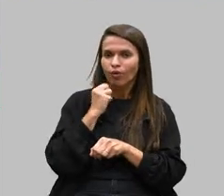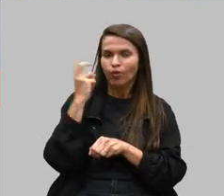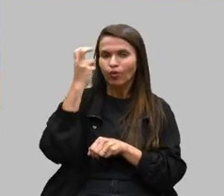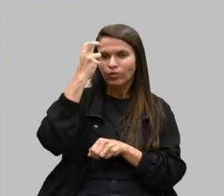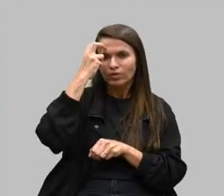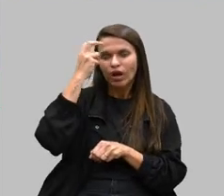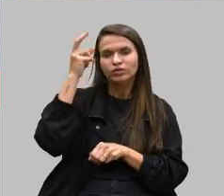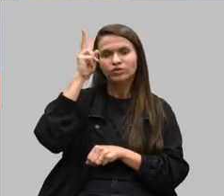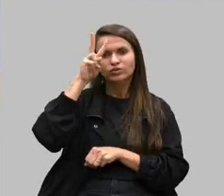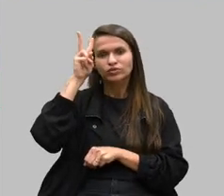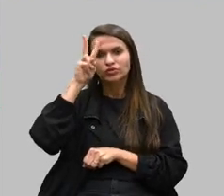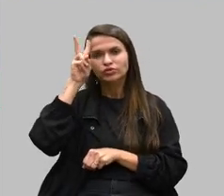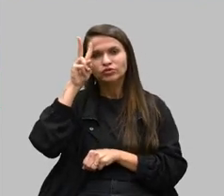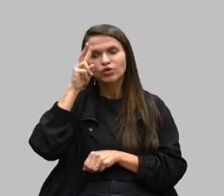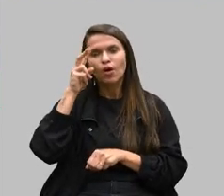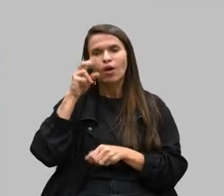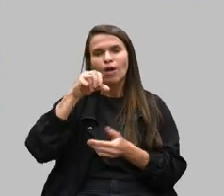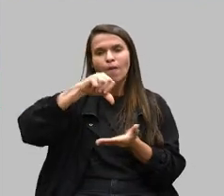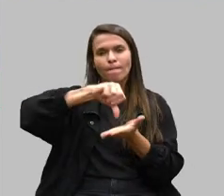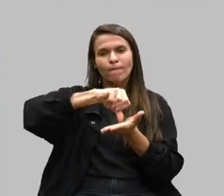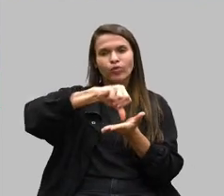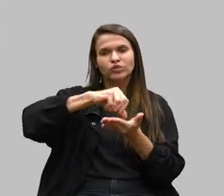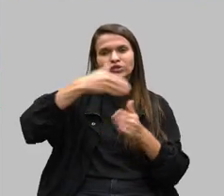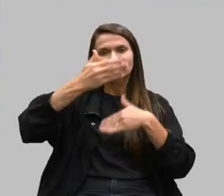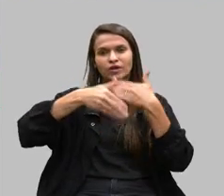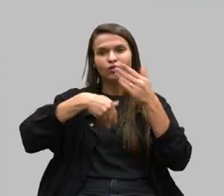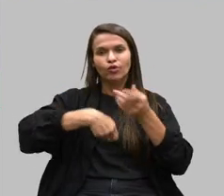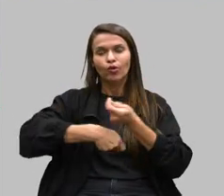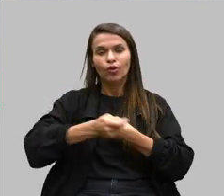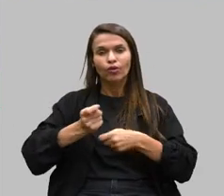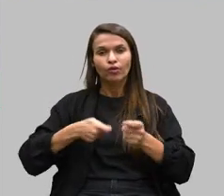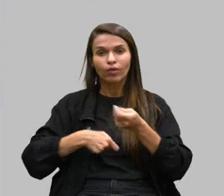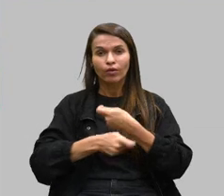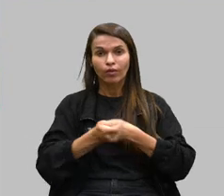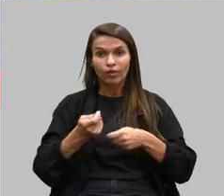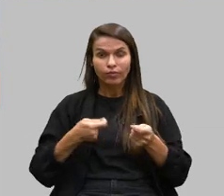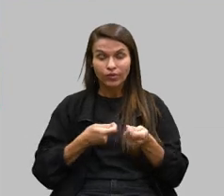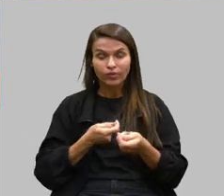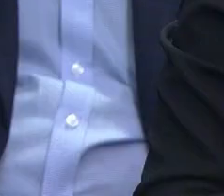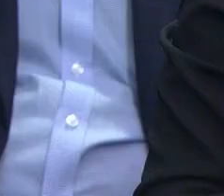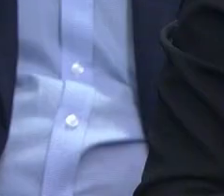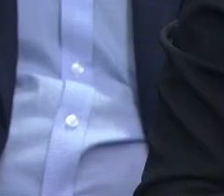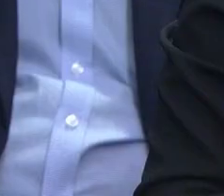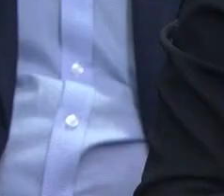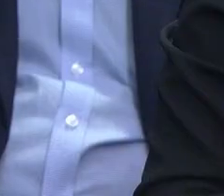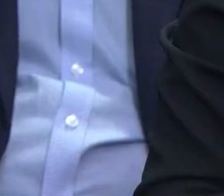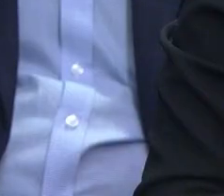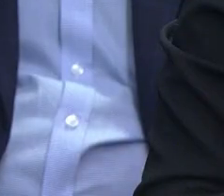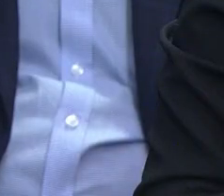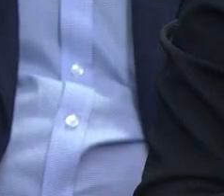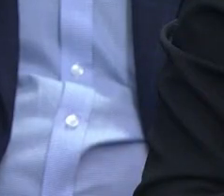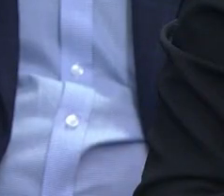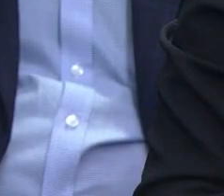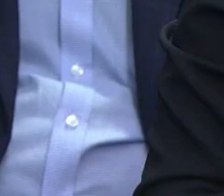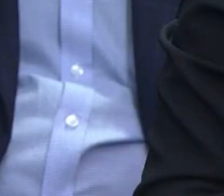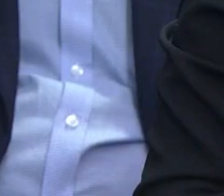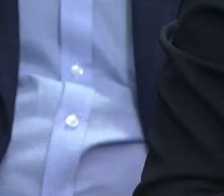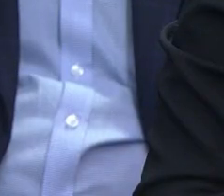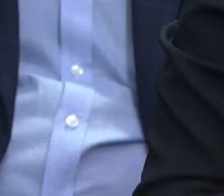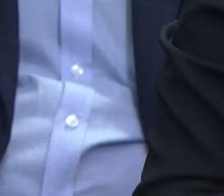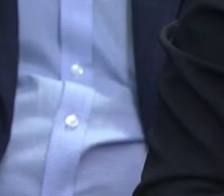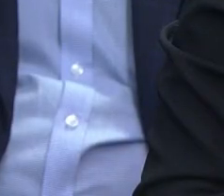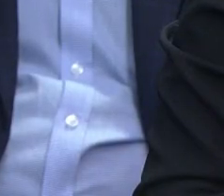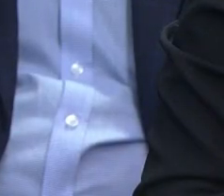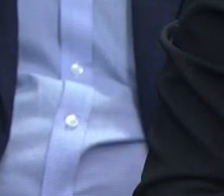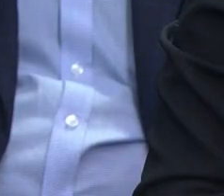história um ponto de desenvolvimento econômico então Eh eu assim este momento que vivemos é um